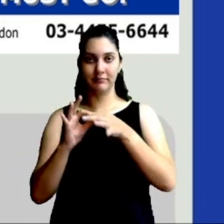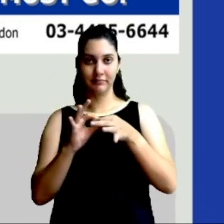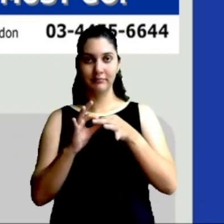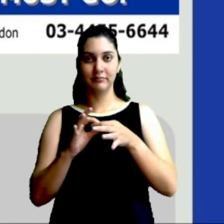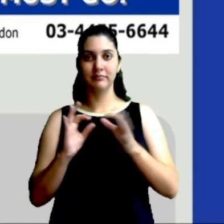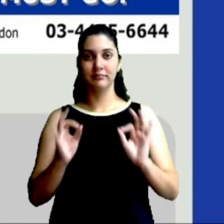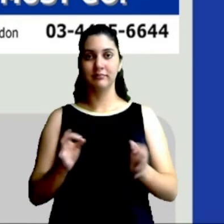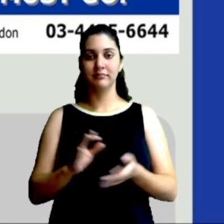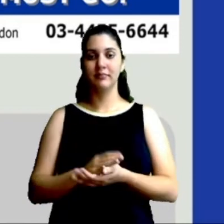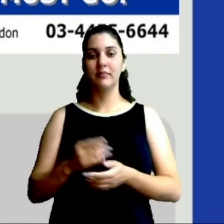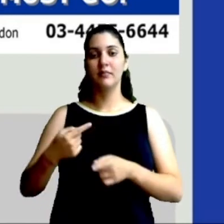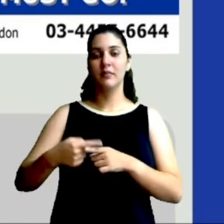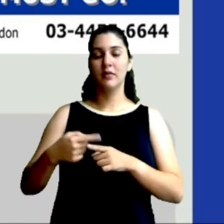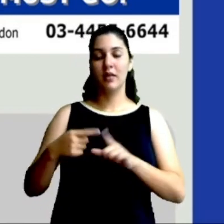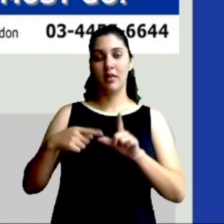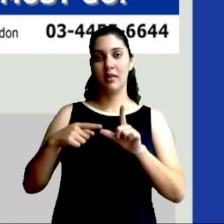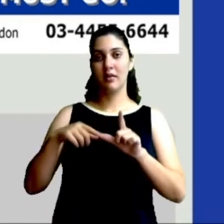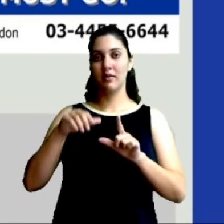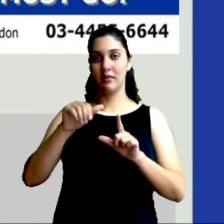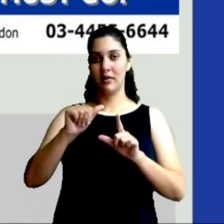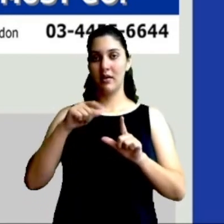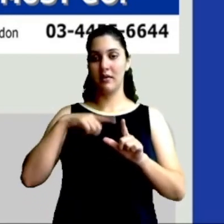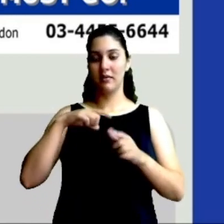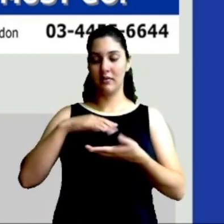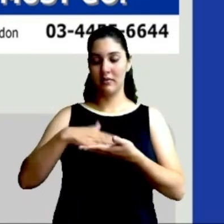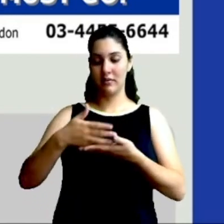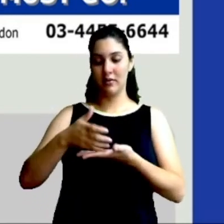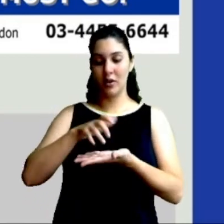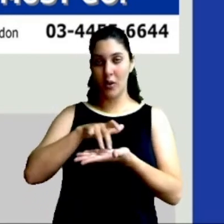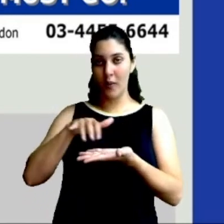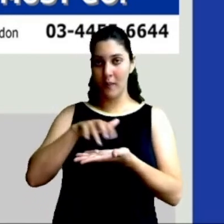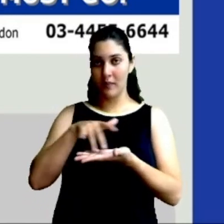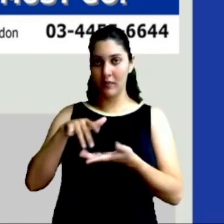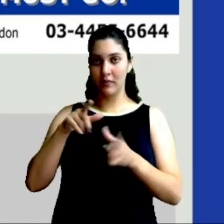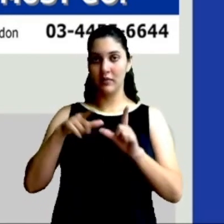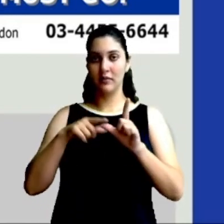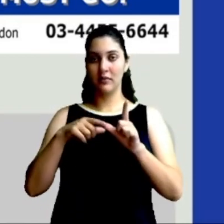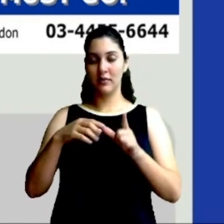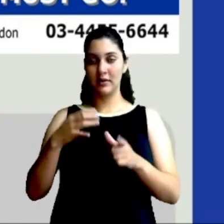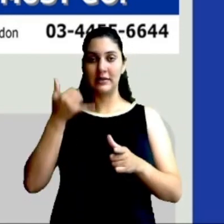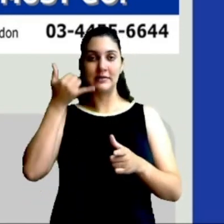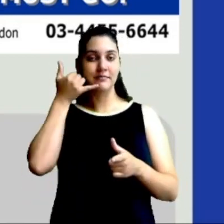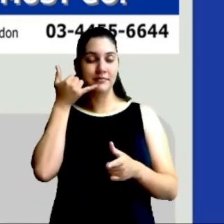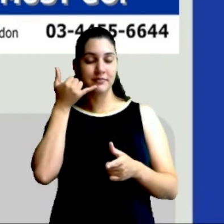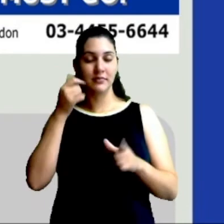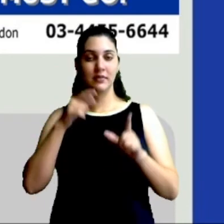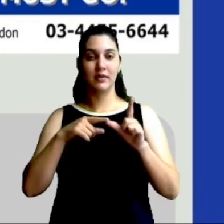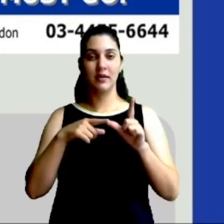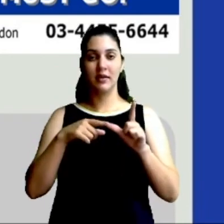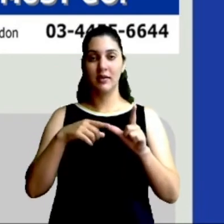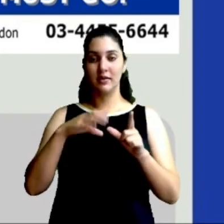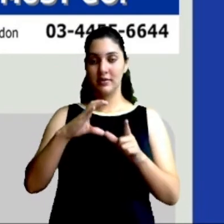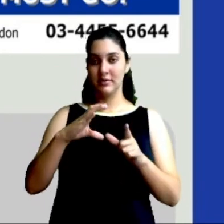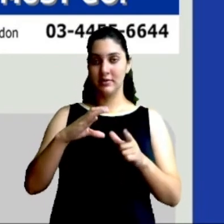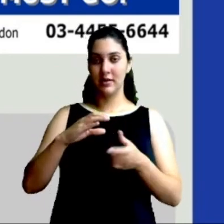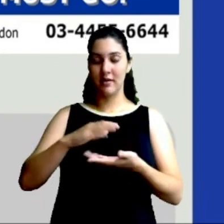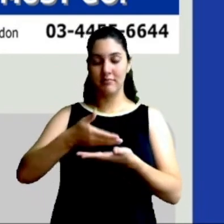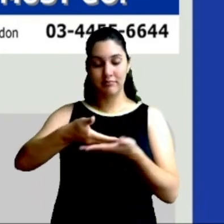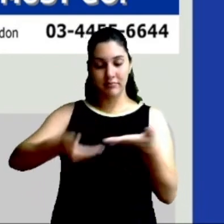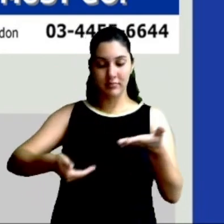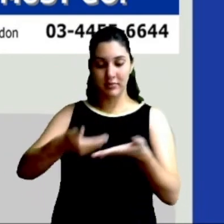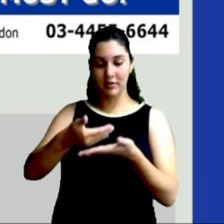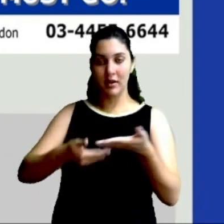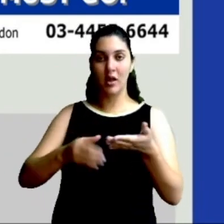gente? Porque na letra A diz computadores, na B os celulares, na C as impressoras ou no D